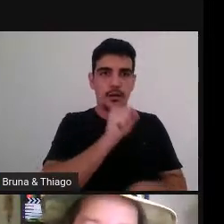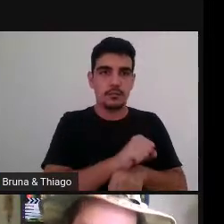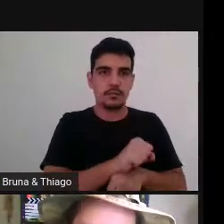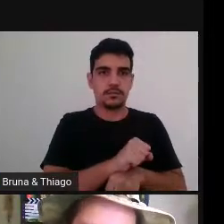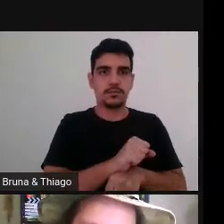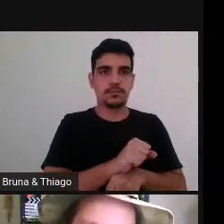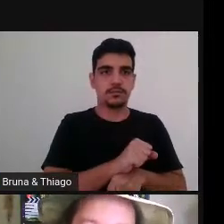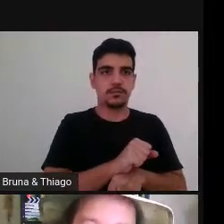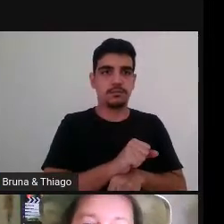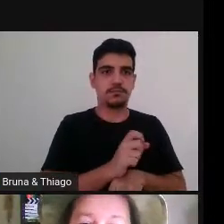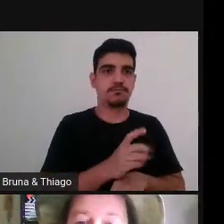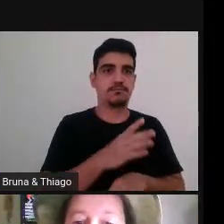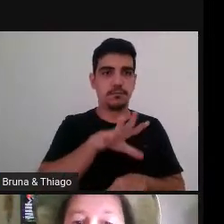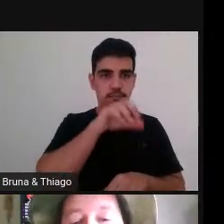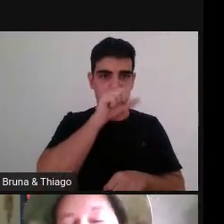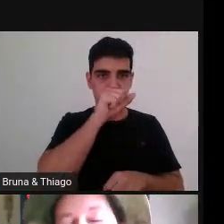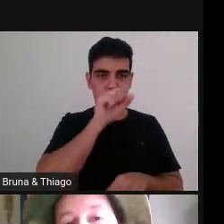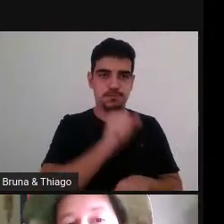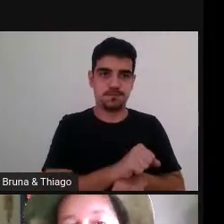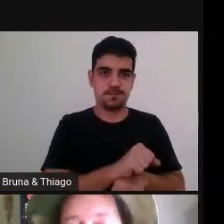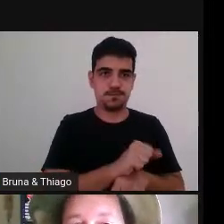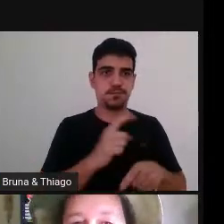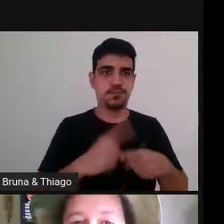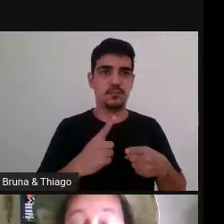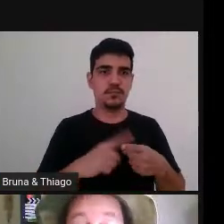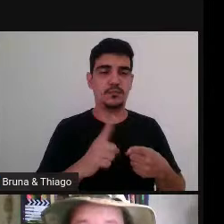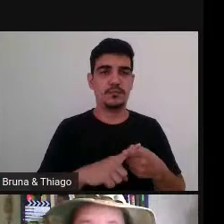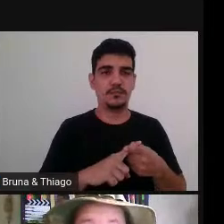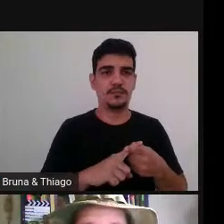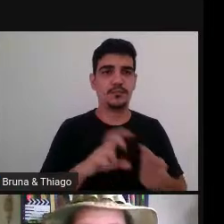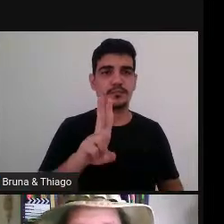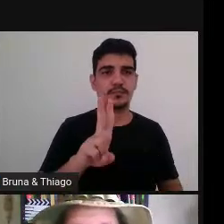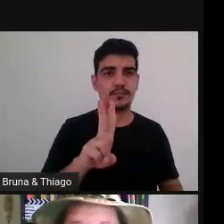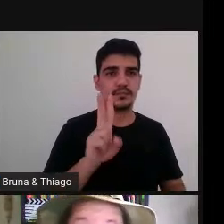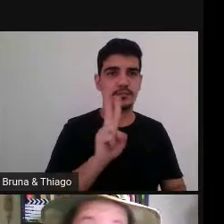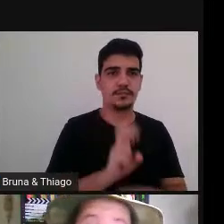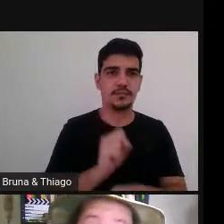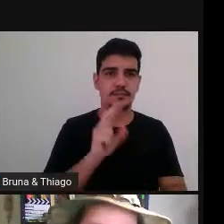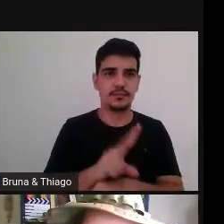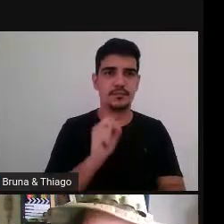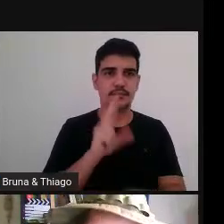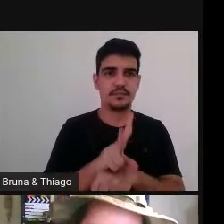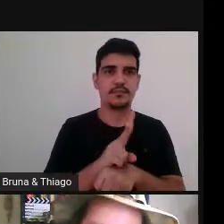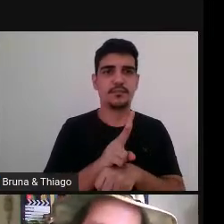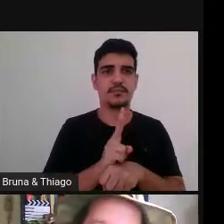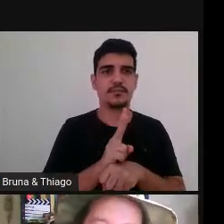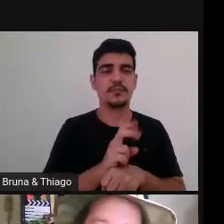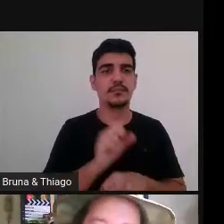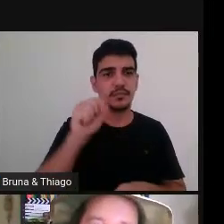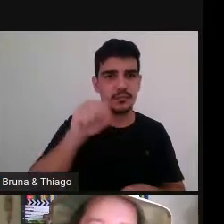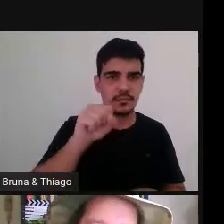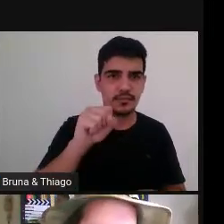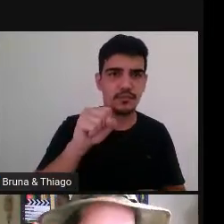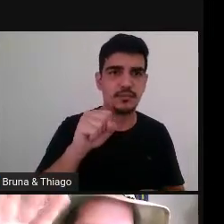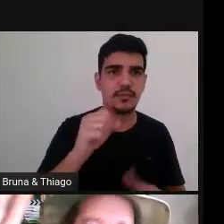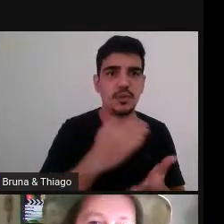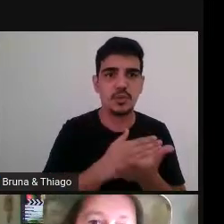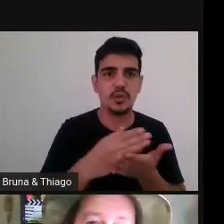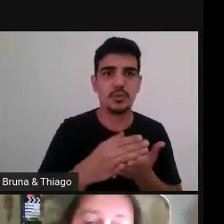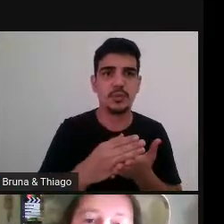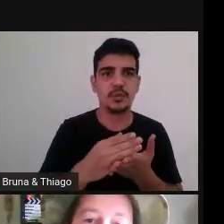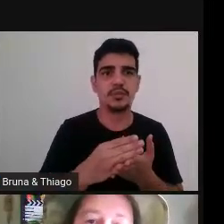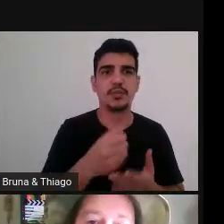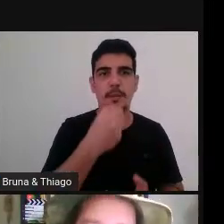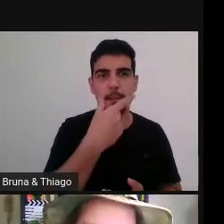neurológica afetada. A ação do veneno da cobra coral é neurotoxina. Então a mulher estava lá, aí ele falou, beleza, beleza, já vou iniciar o tratamento aqui. Aí é com a